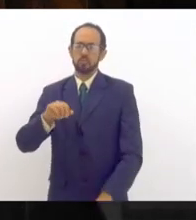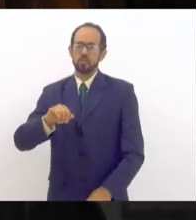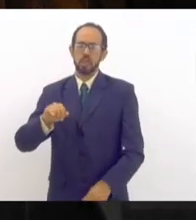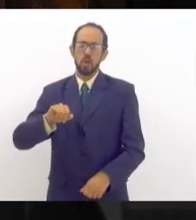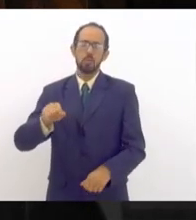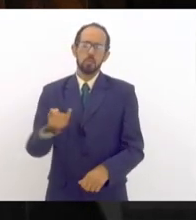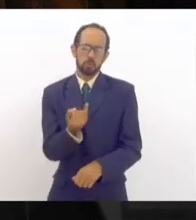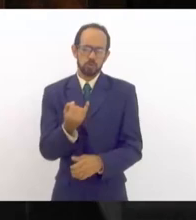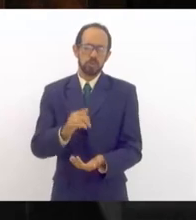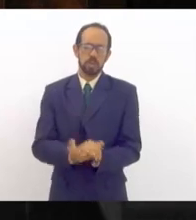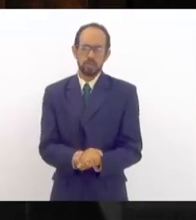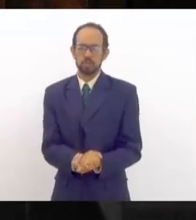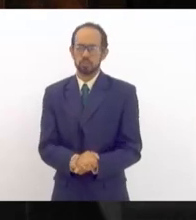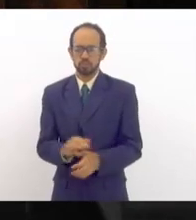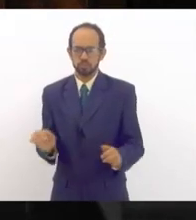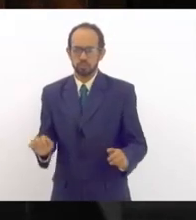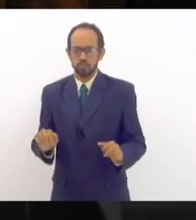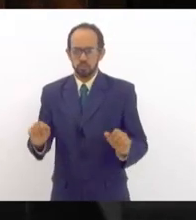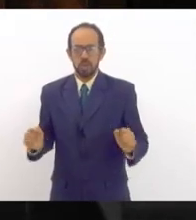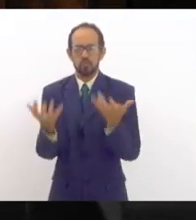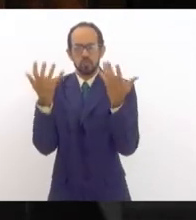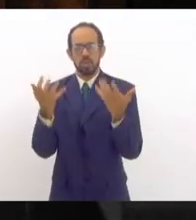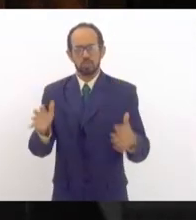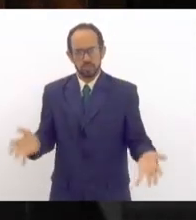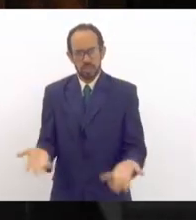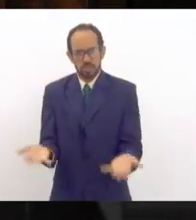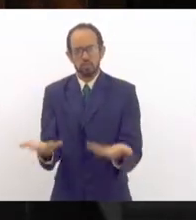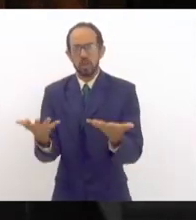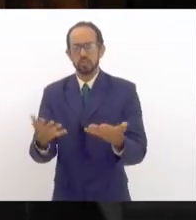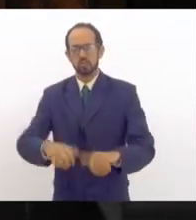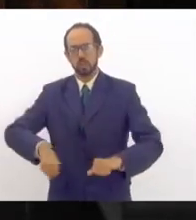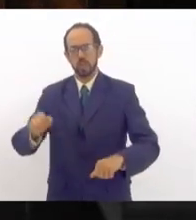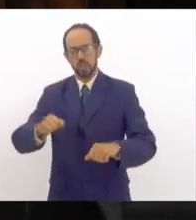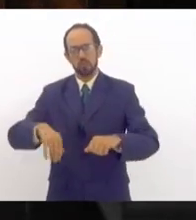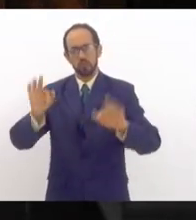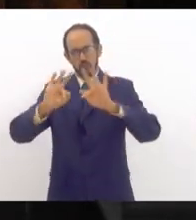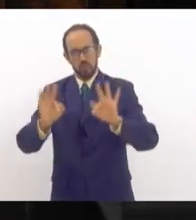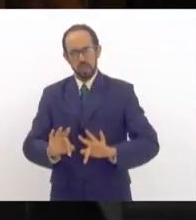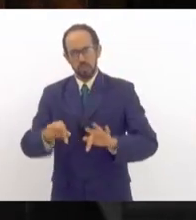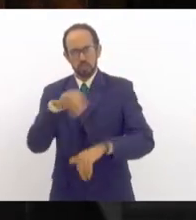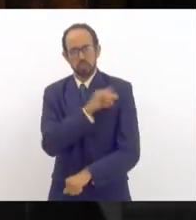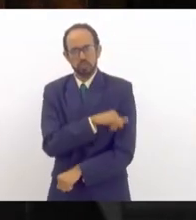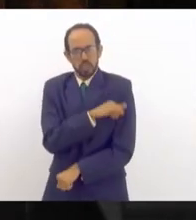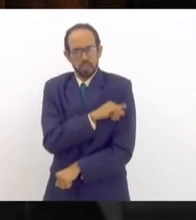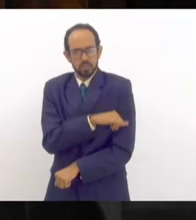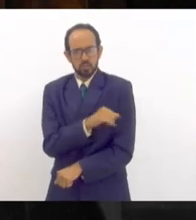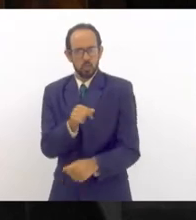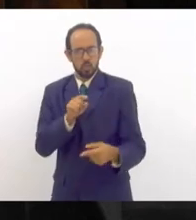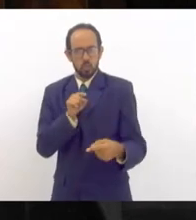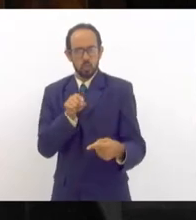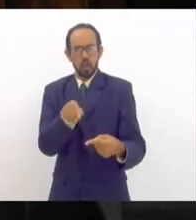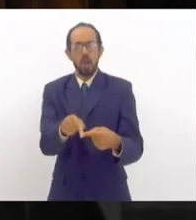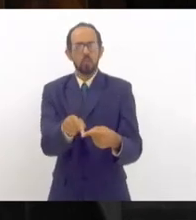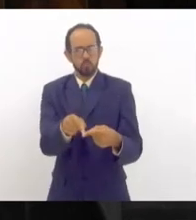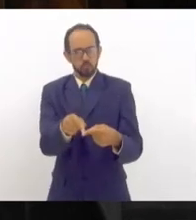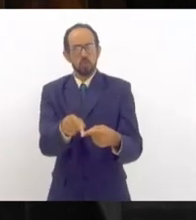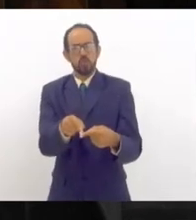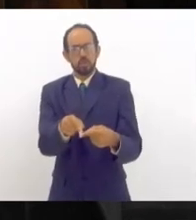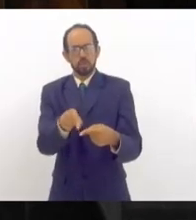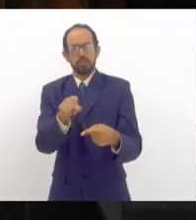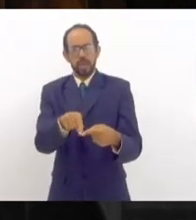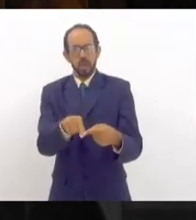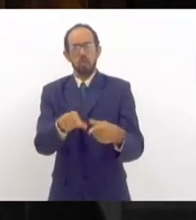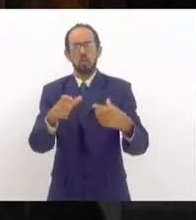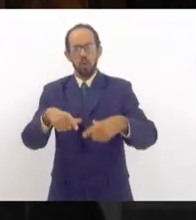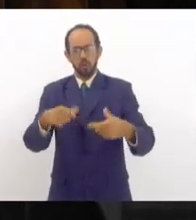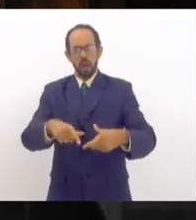evento incentivado Então fico muito feliz do Rio de Janeiro ser um lugar tão visado acho que a gente também tem é uma vitrine muito grande